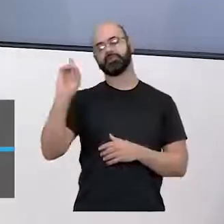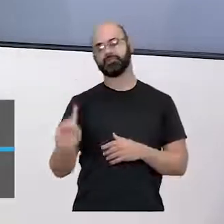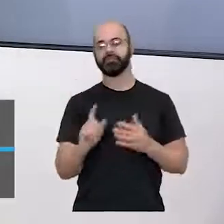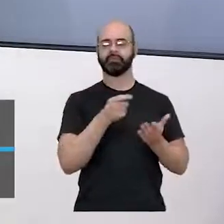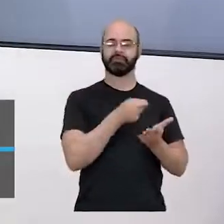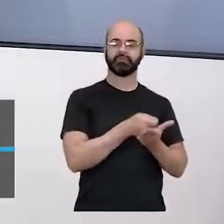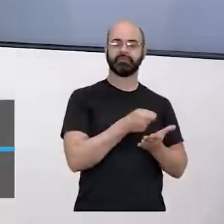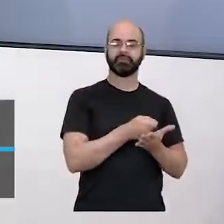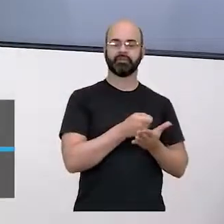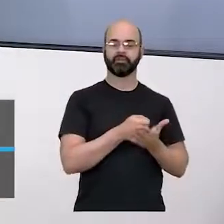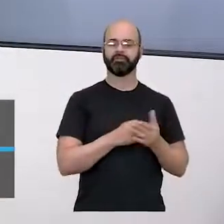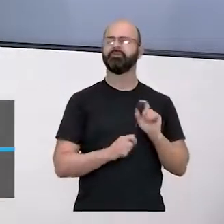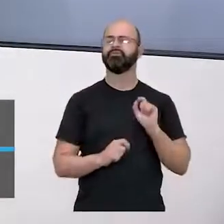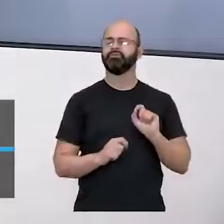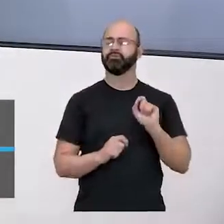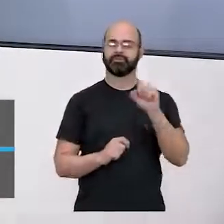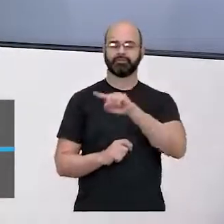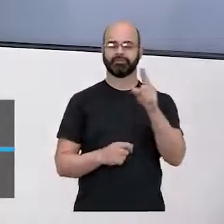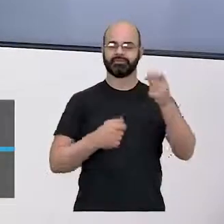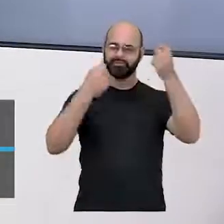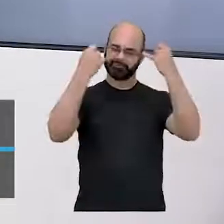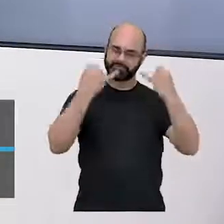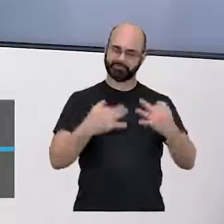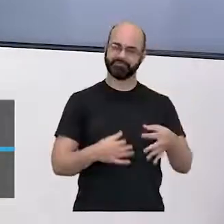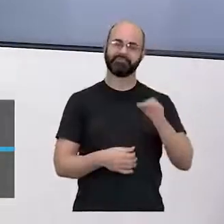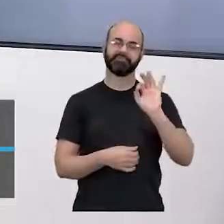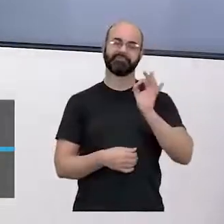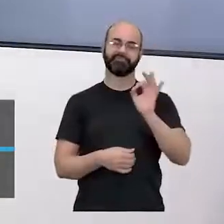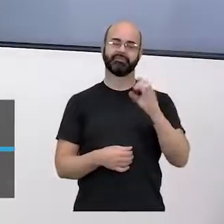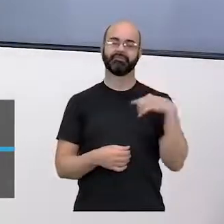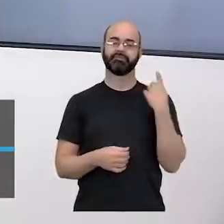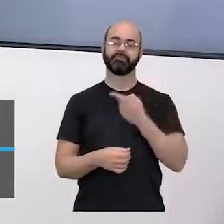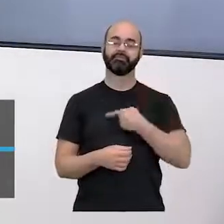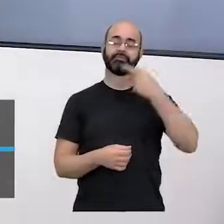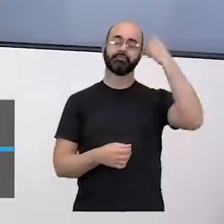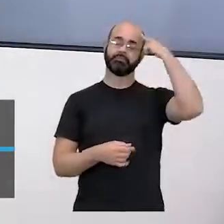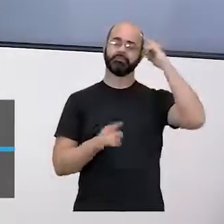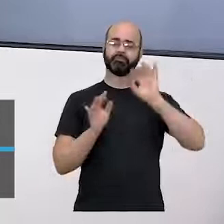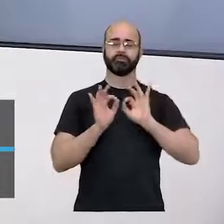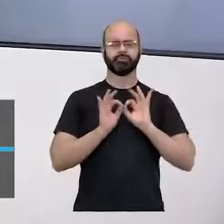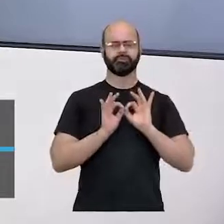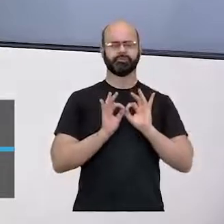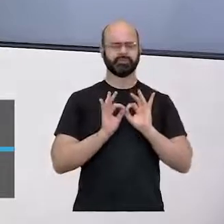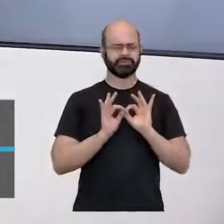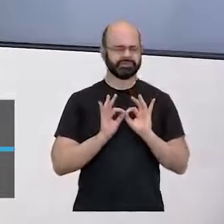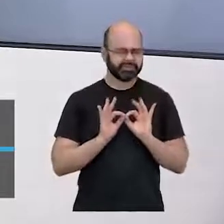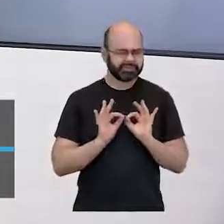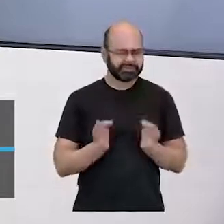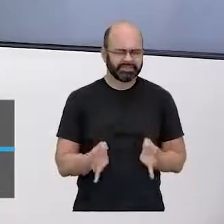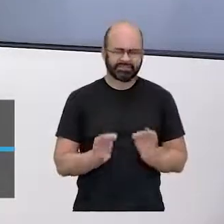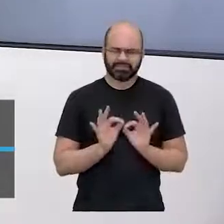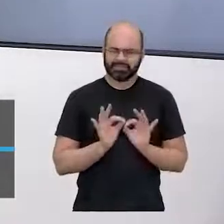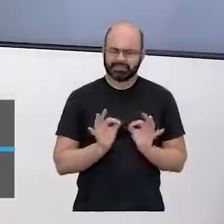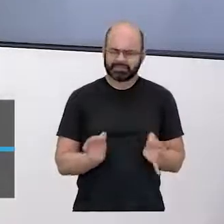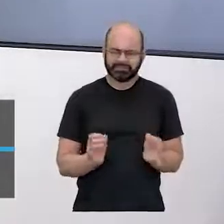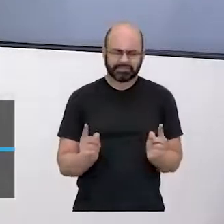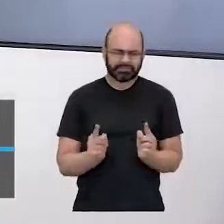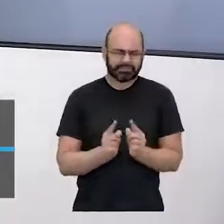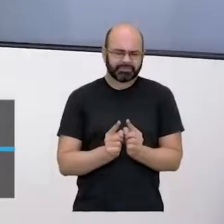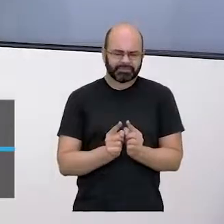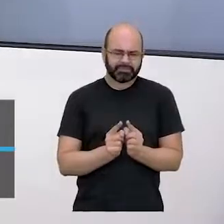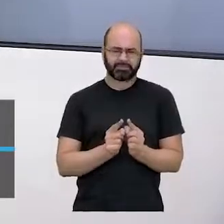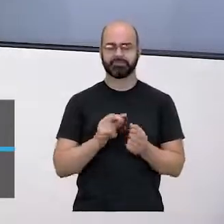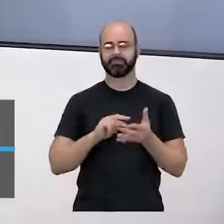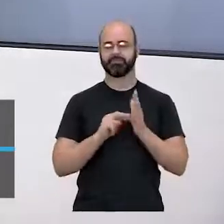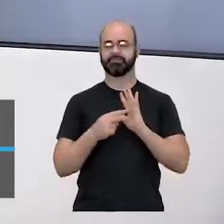como vocês bem colocaram, pensando aí na questão de que podemos simplificar aí ao máximo, simplificando muito mesmo para dizer que são nossas